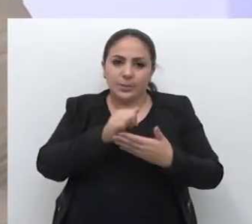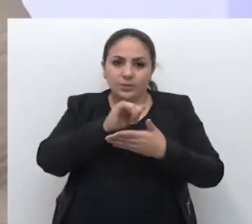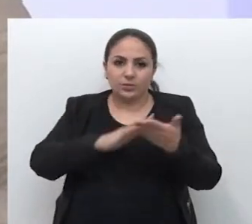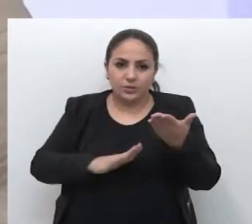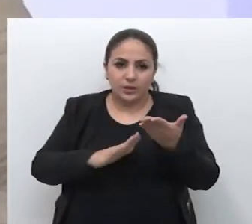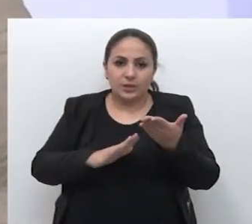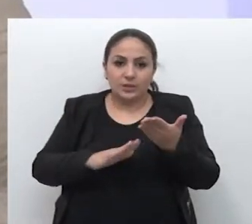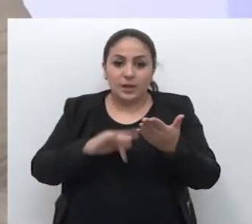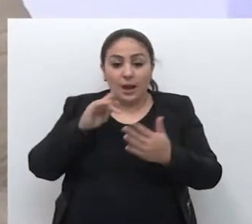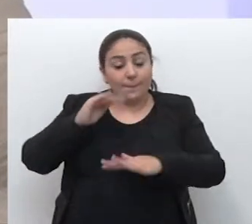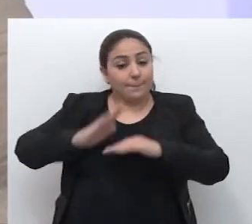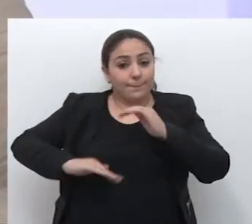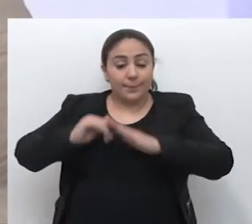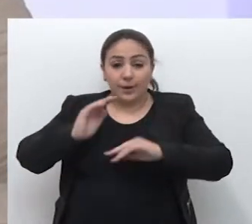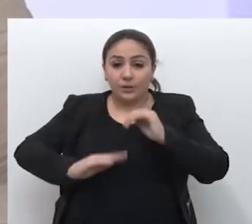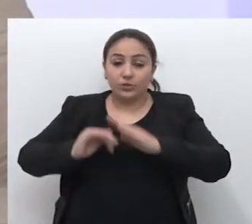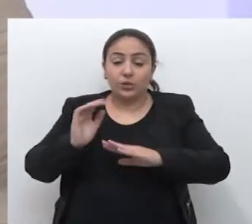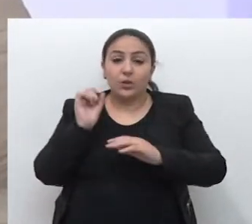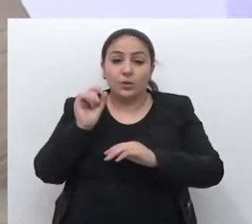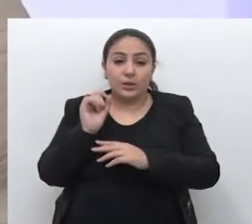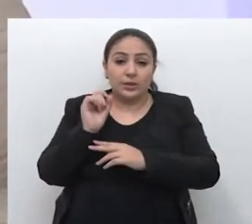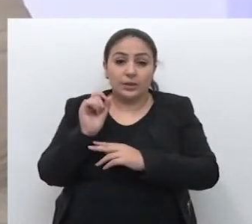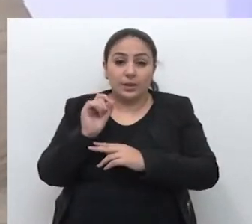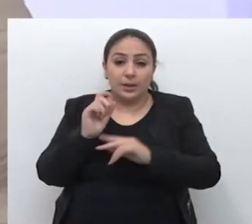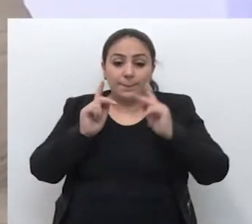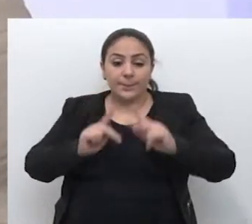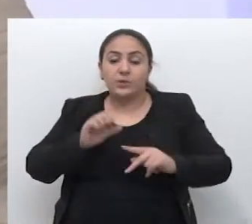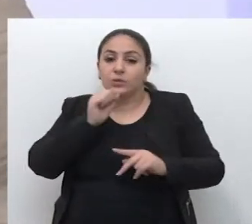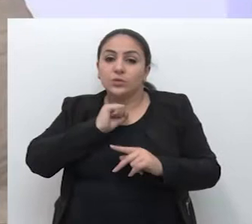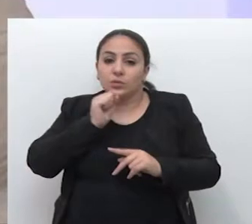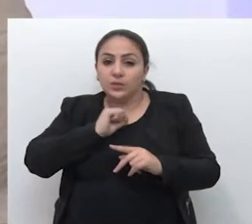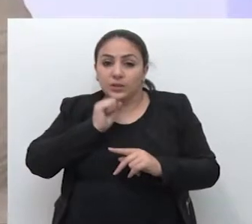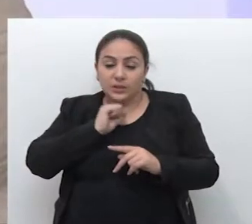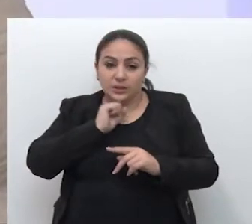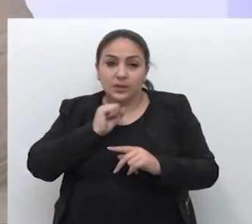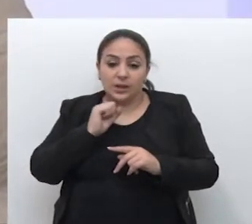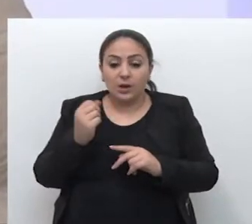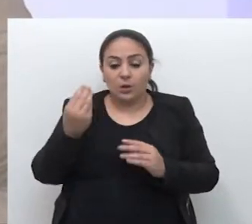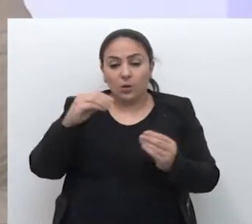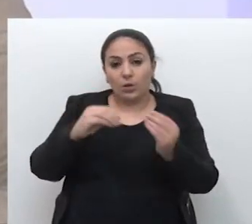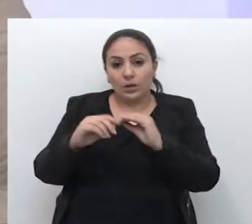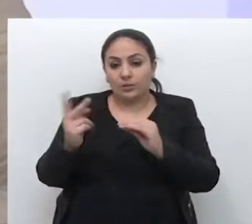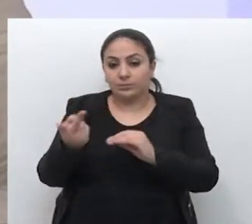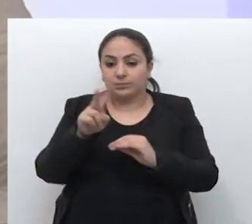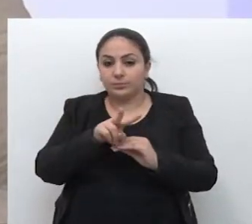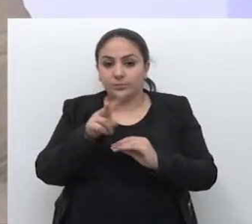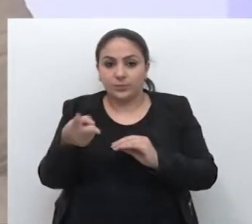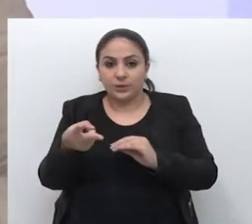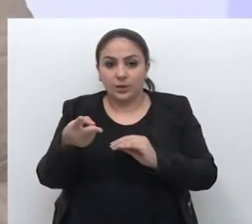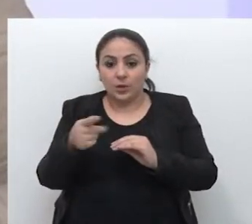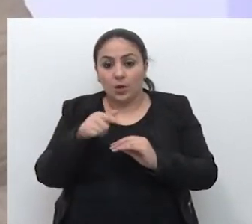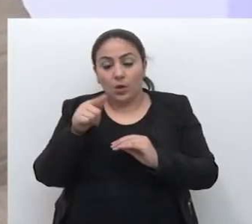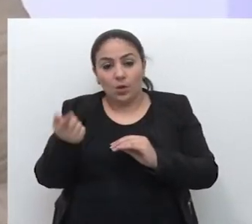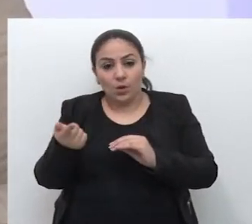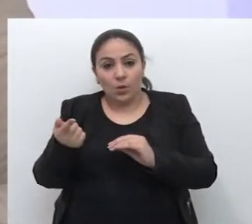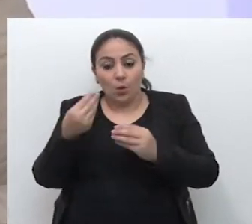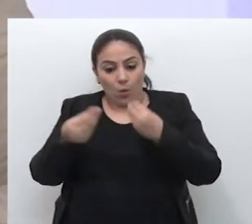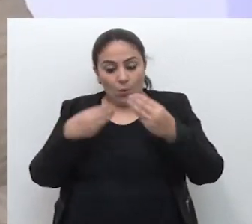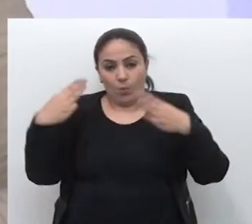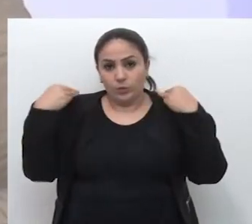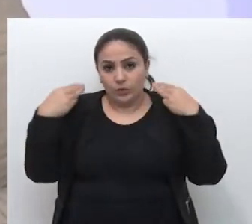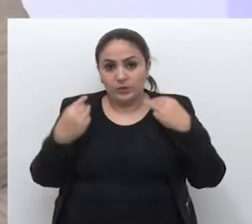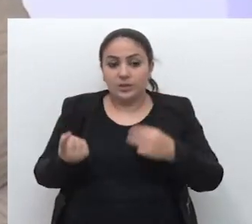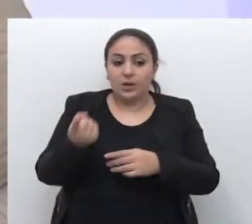trouxemos a nossa atividade, é uma atividade prática, onde o idoso ele é colocado dos dois lados, do lado